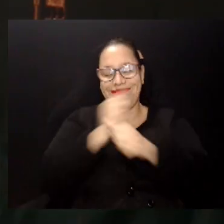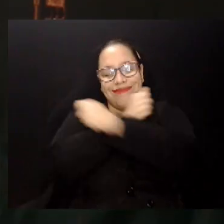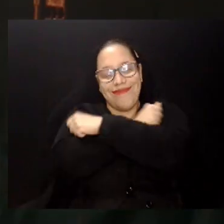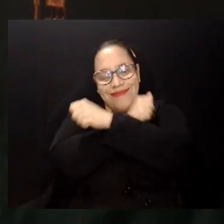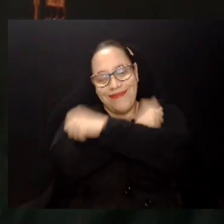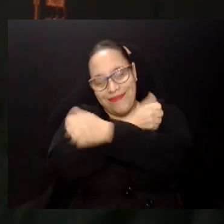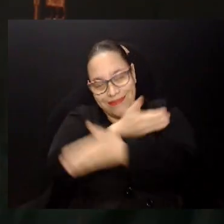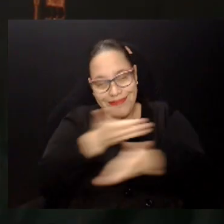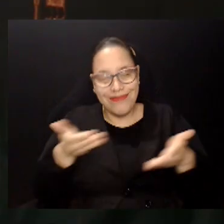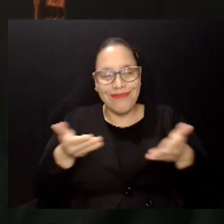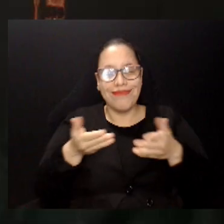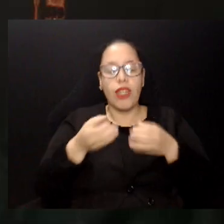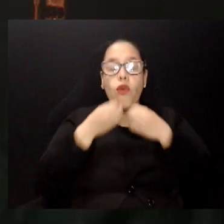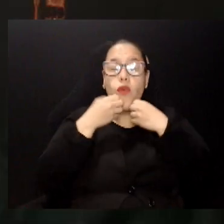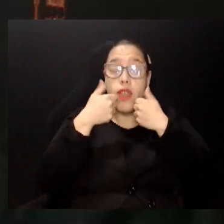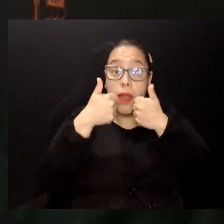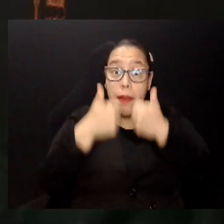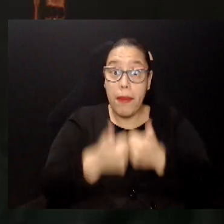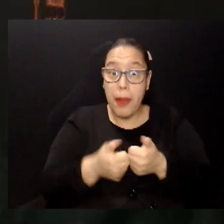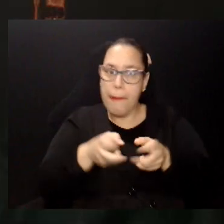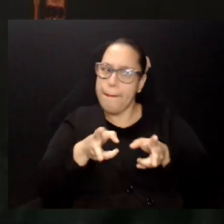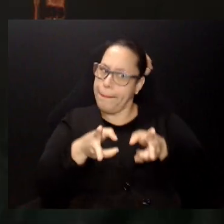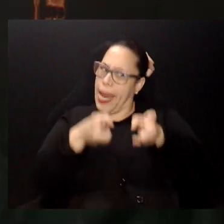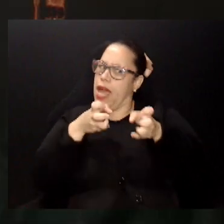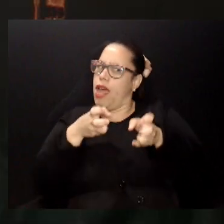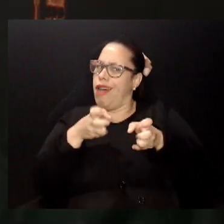fique bem, preste atenção nessa questão aí da